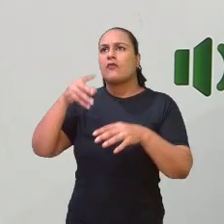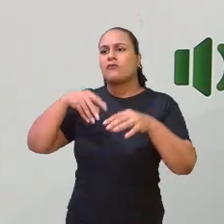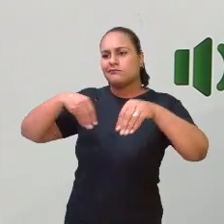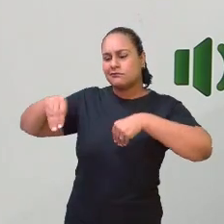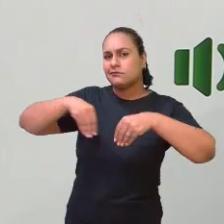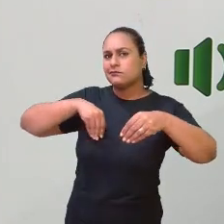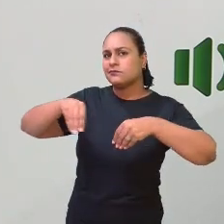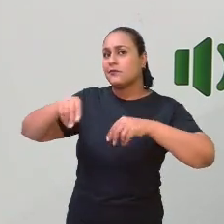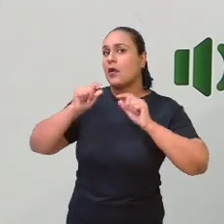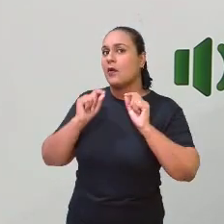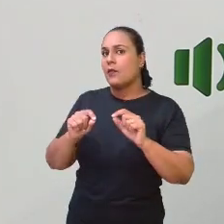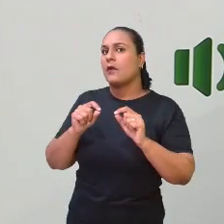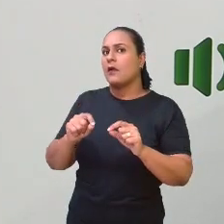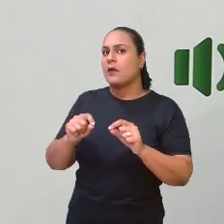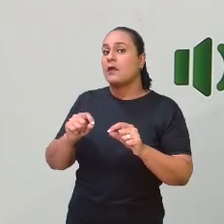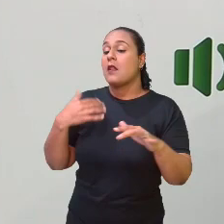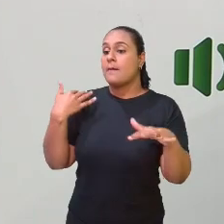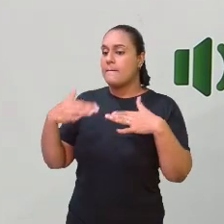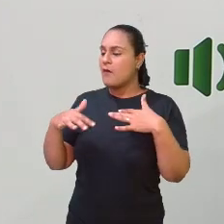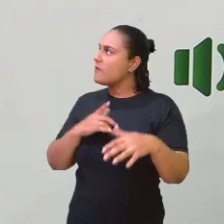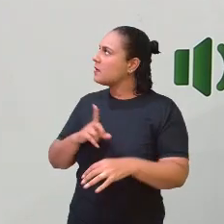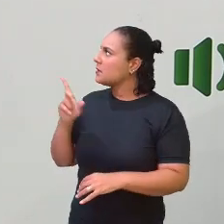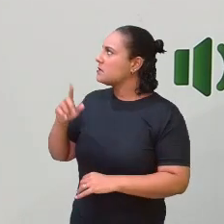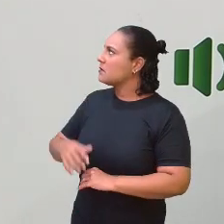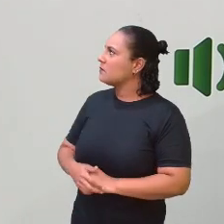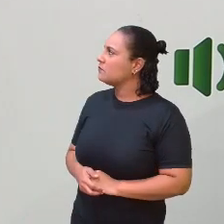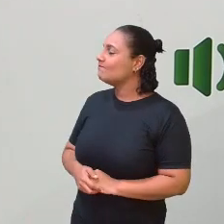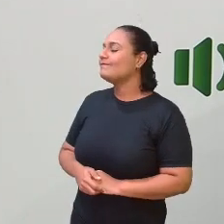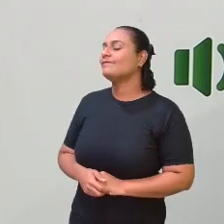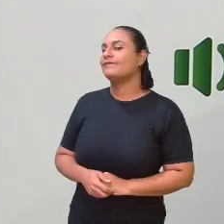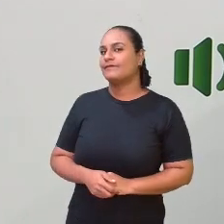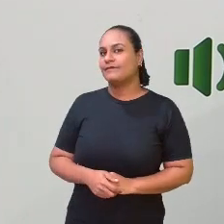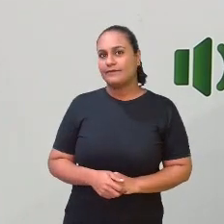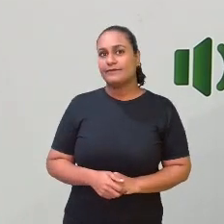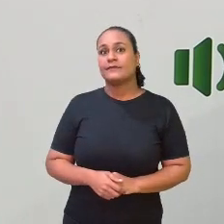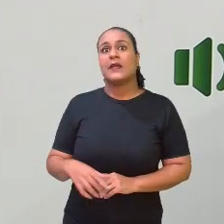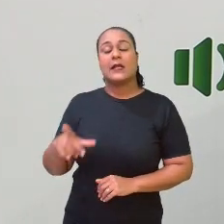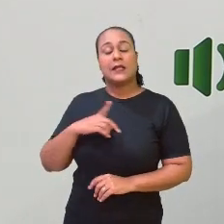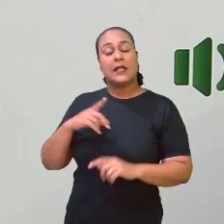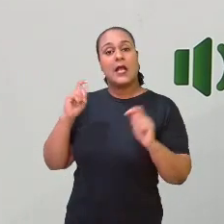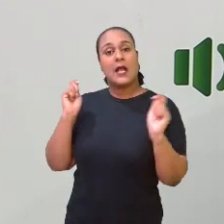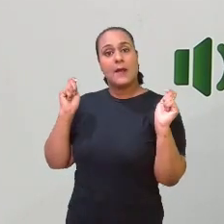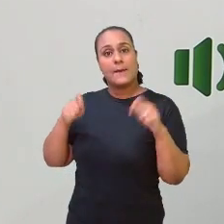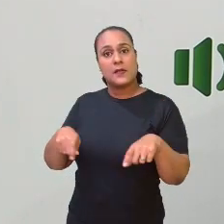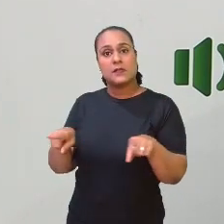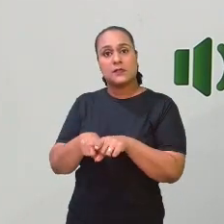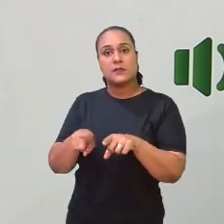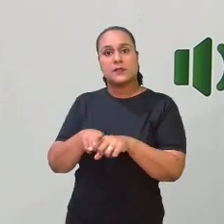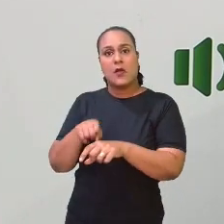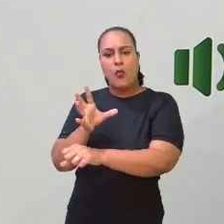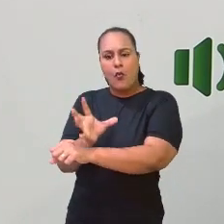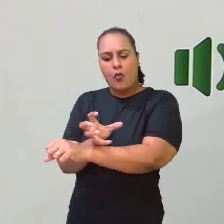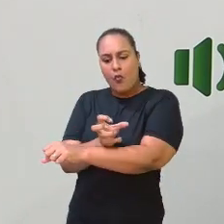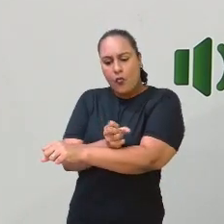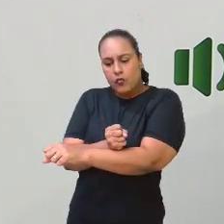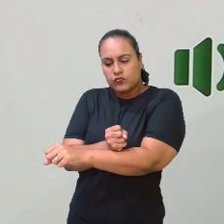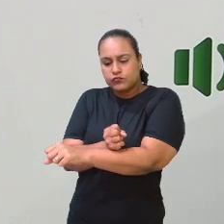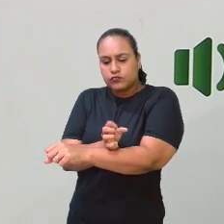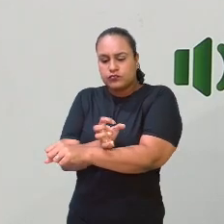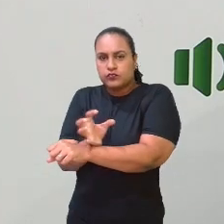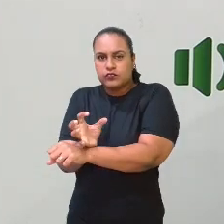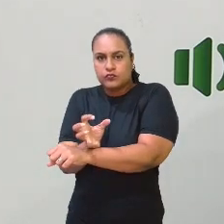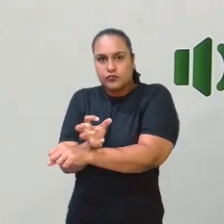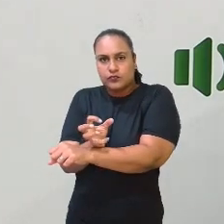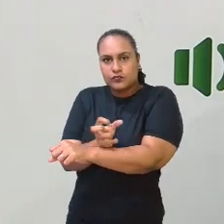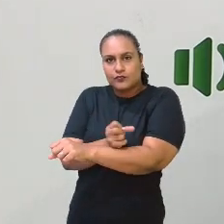falo exatamente dessa movimentação. Além da gente ter a capacidade de contração e relaxamento